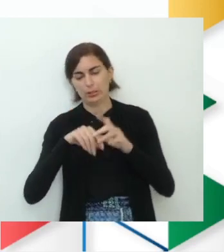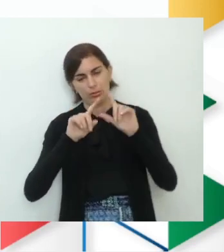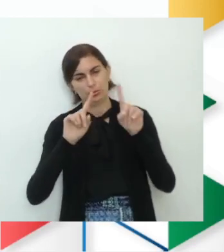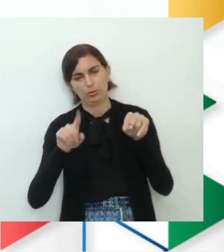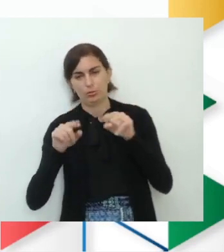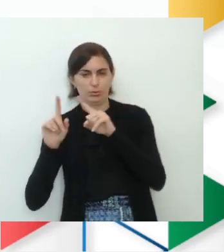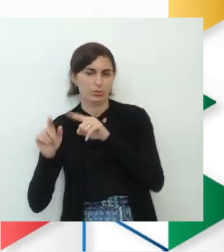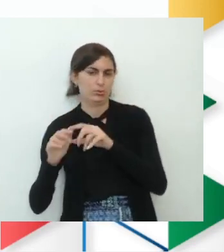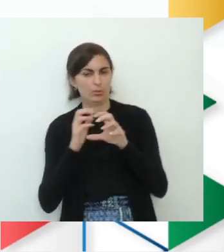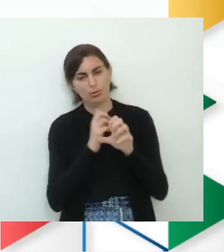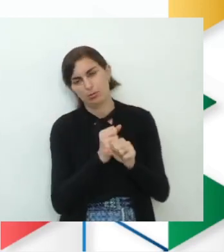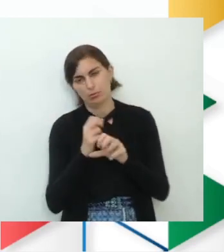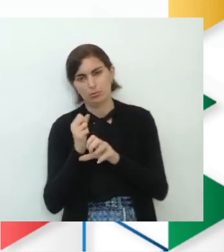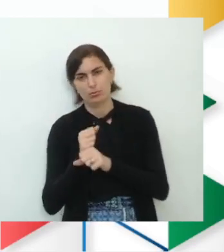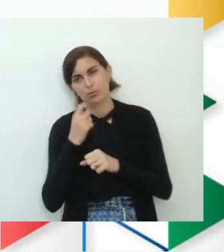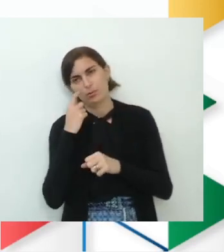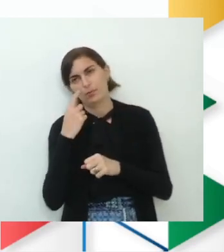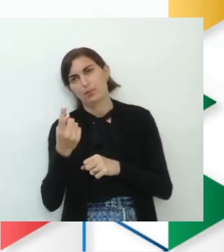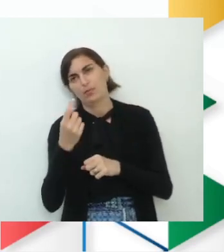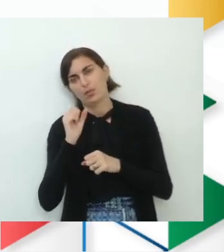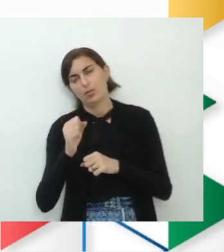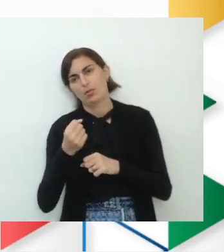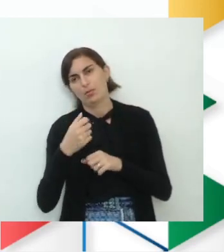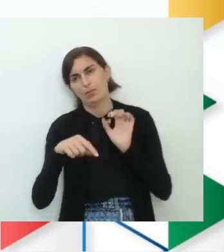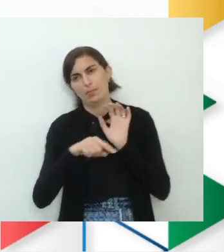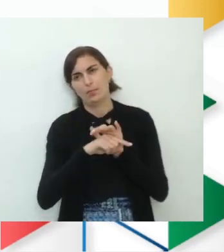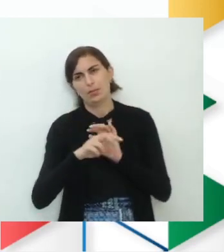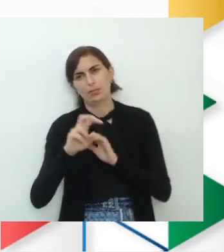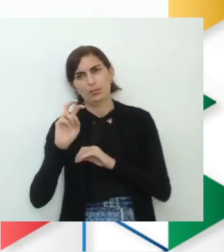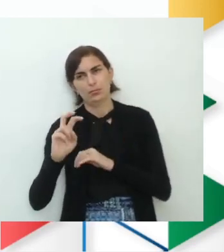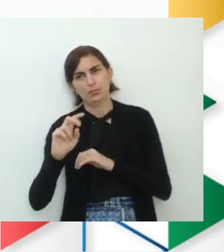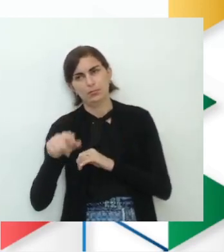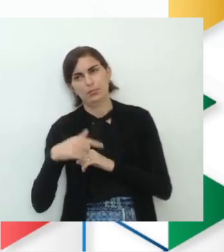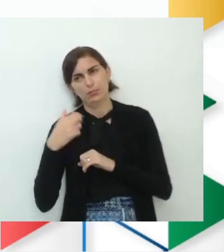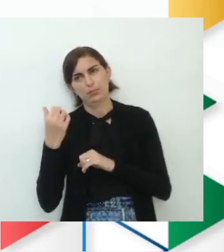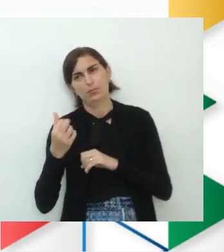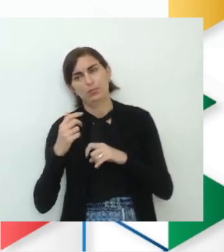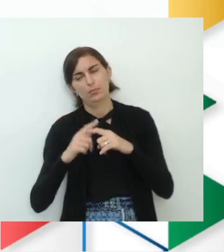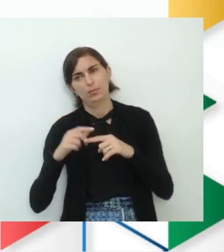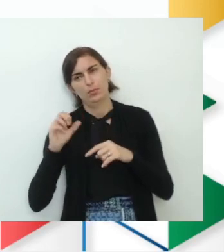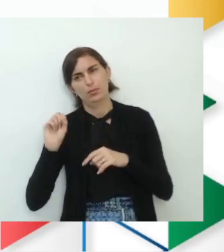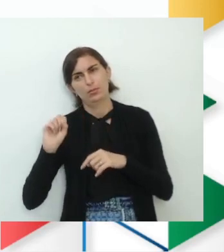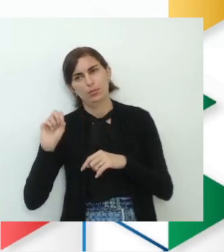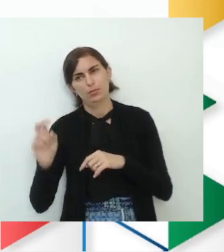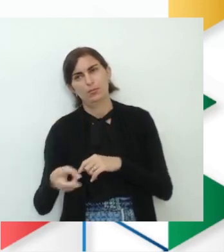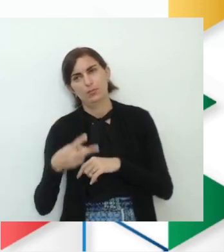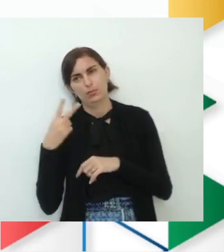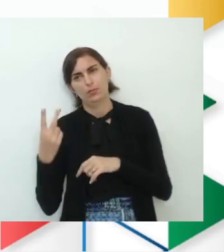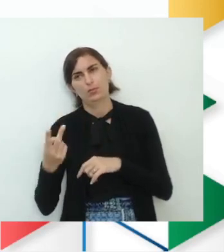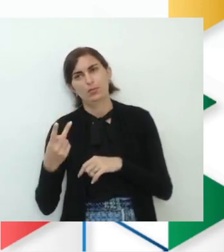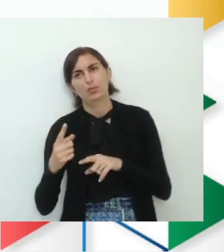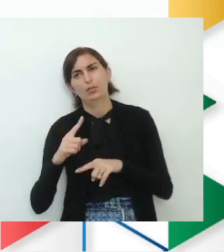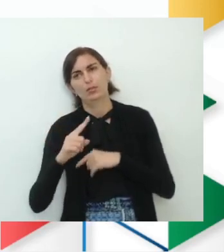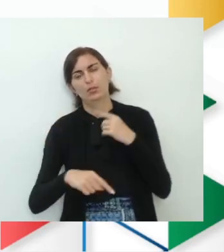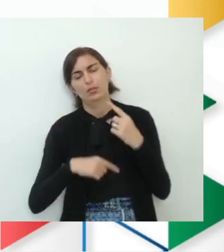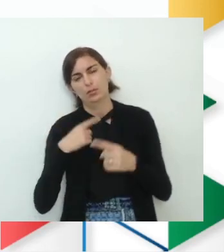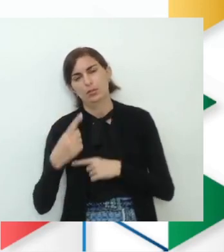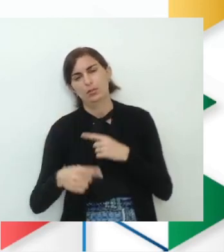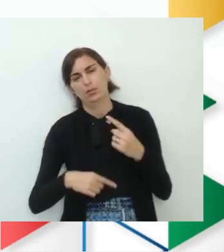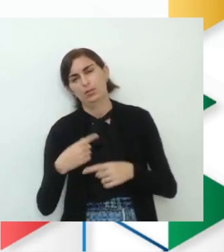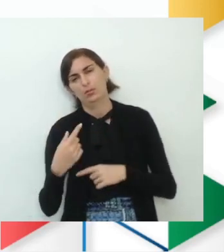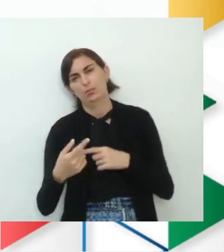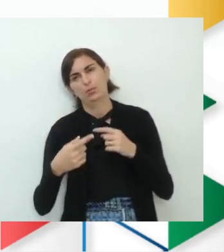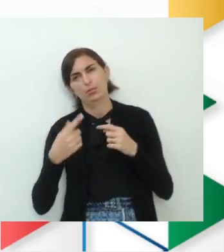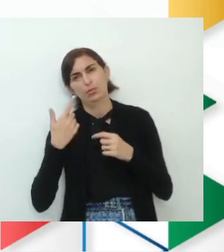deles, né? Então eu vou resolver. Posso resolver esse menos 5,6 mais 8,2 e depois eu vou partir